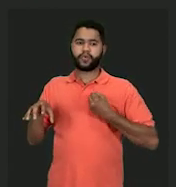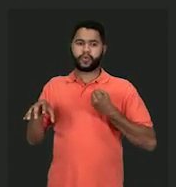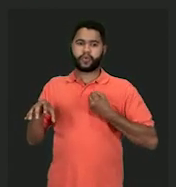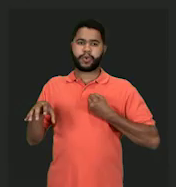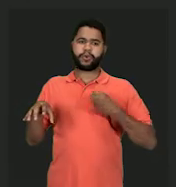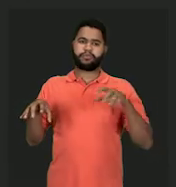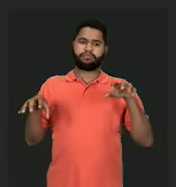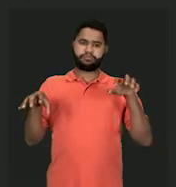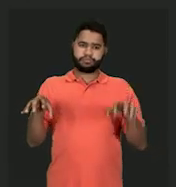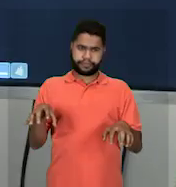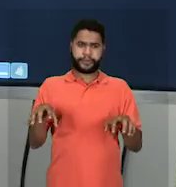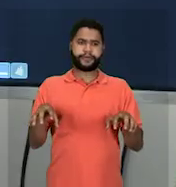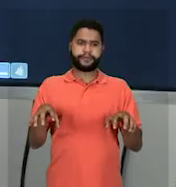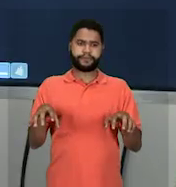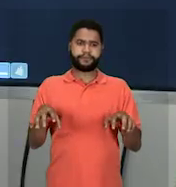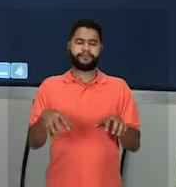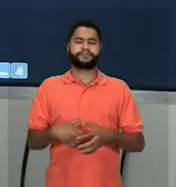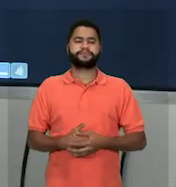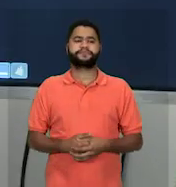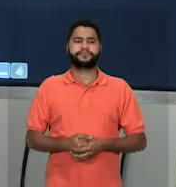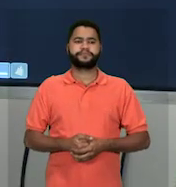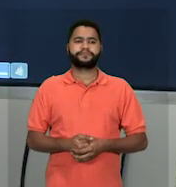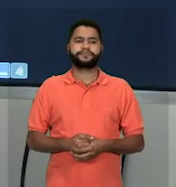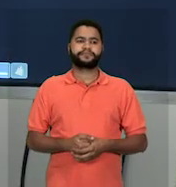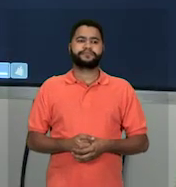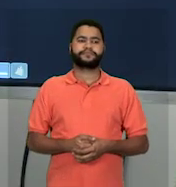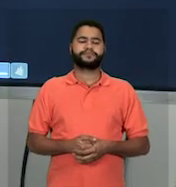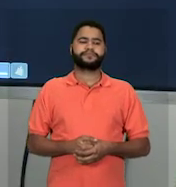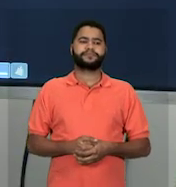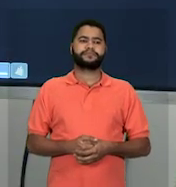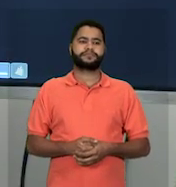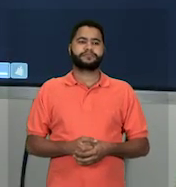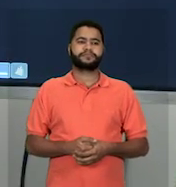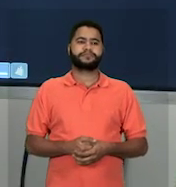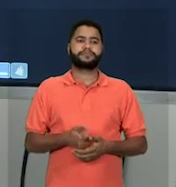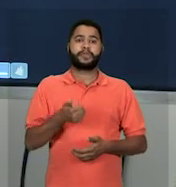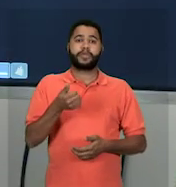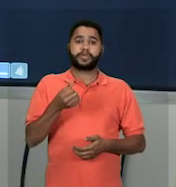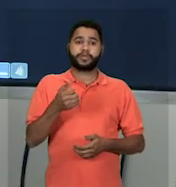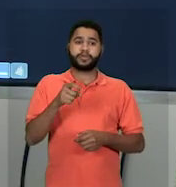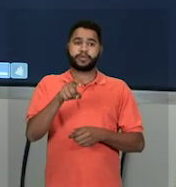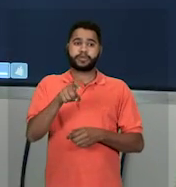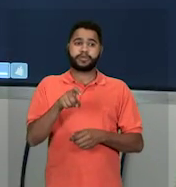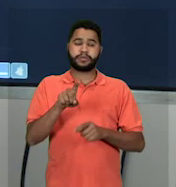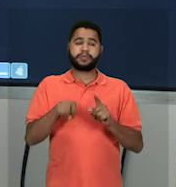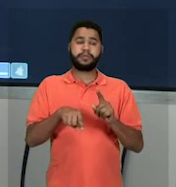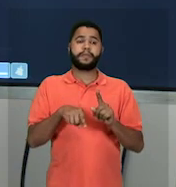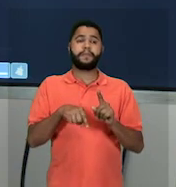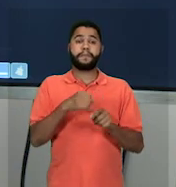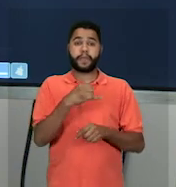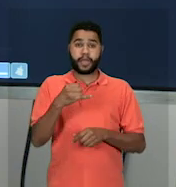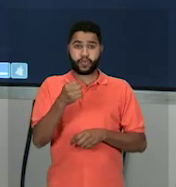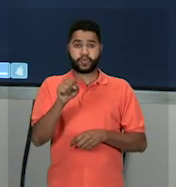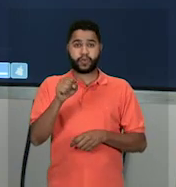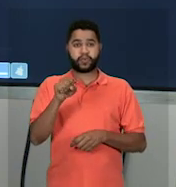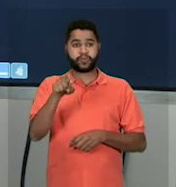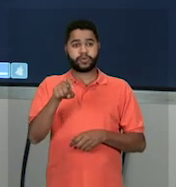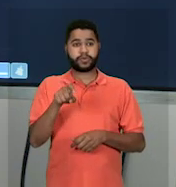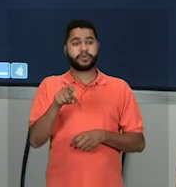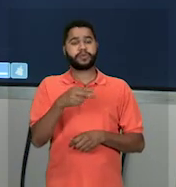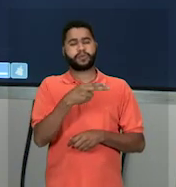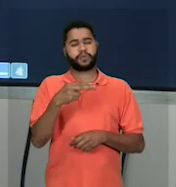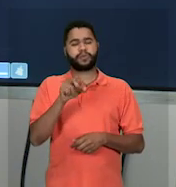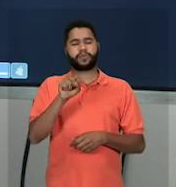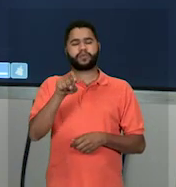para o primeiro membro e o menos oito parou segundo membro vai ficar assim ó 16x - 8x vai dar